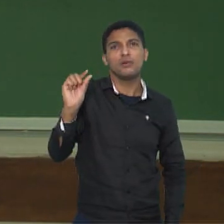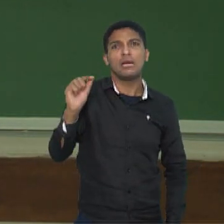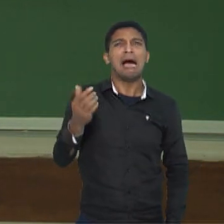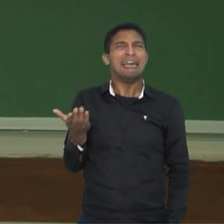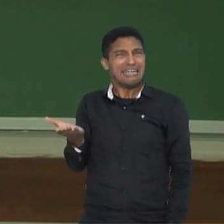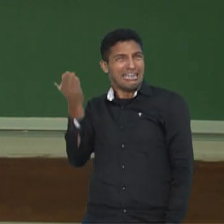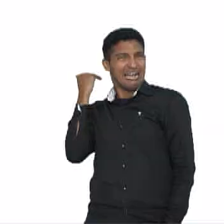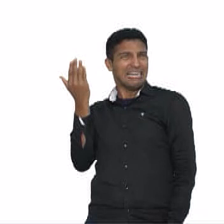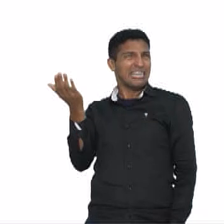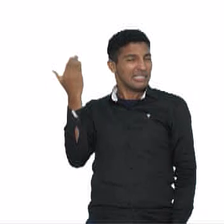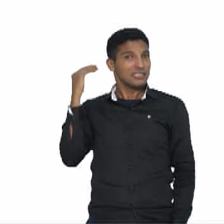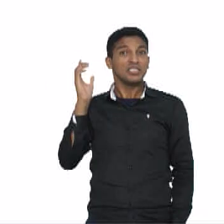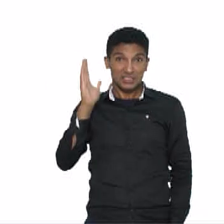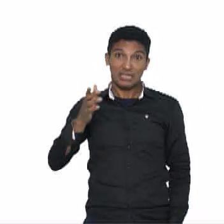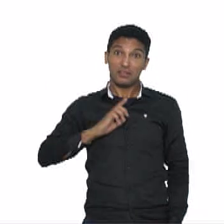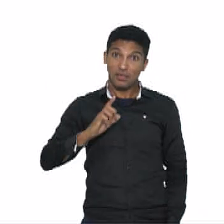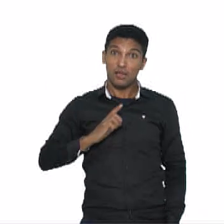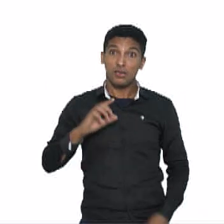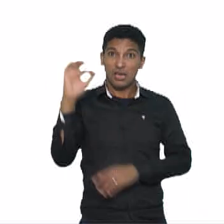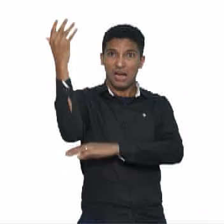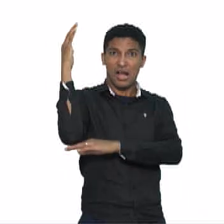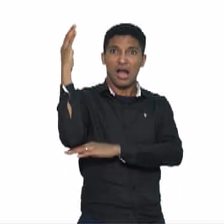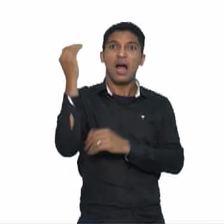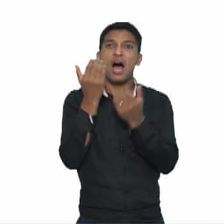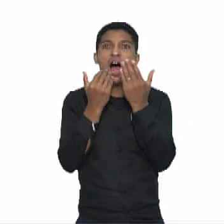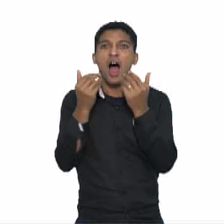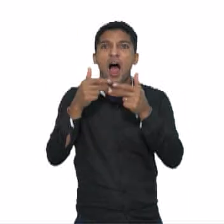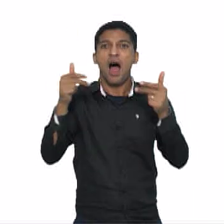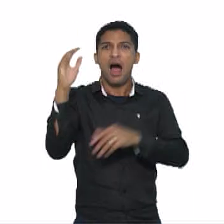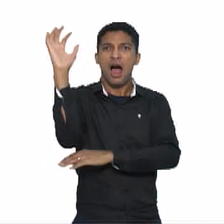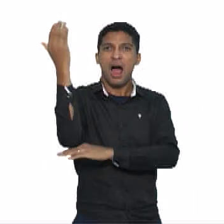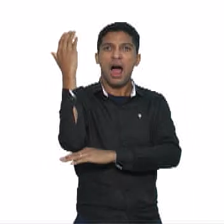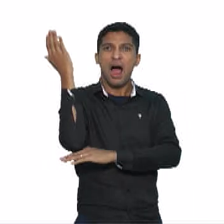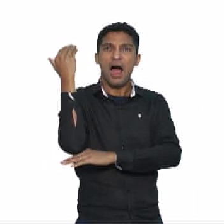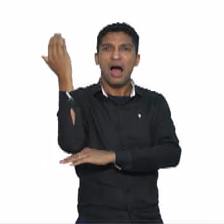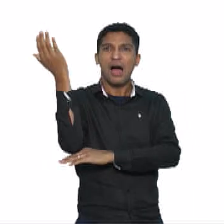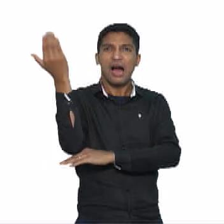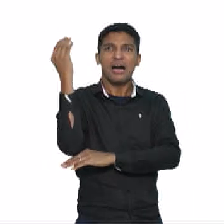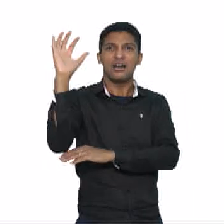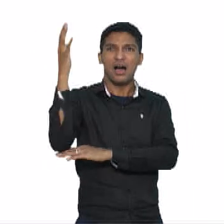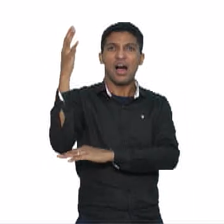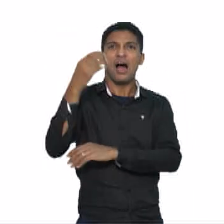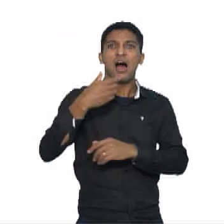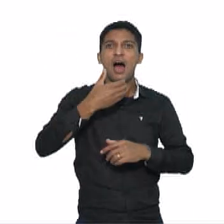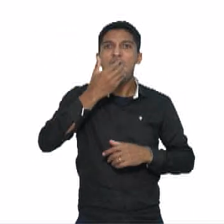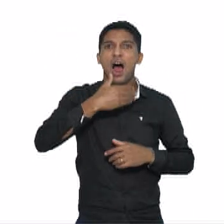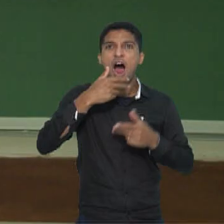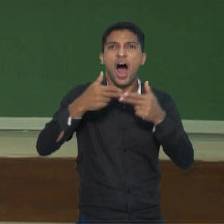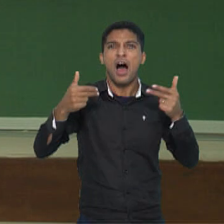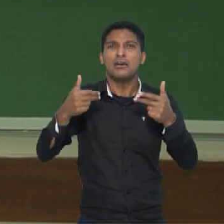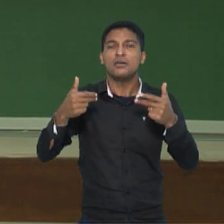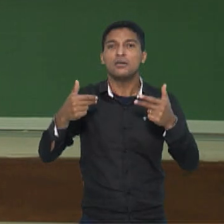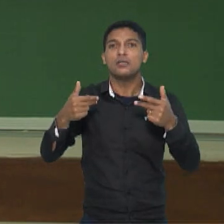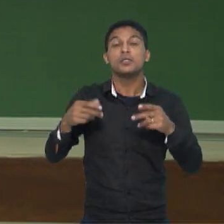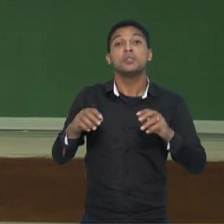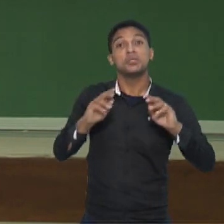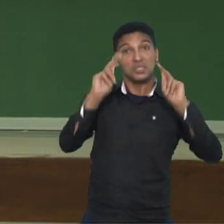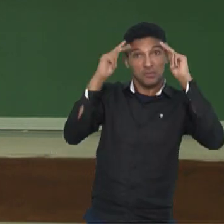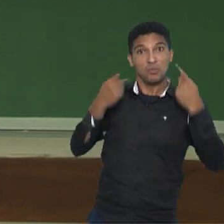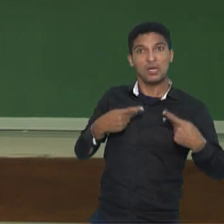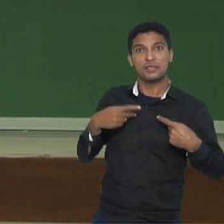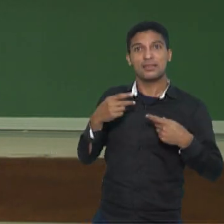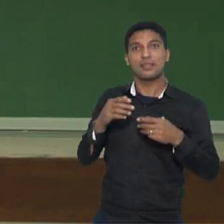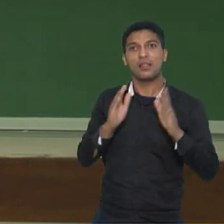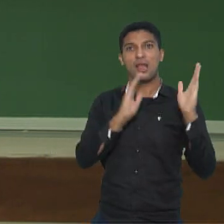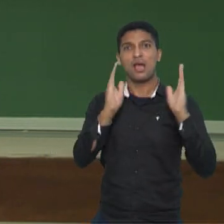Vamos lá. Por que a agricultura, então, foi desenvolvida tão tarde? Você consegue desenvolver uma hipótese sobre